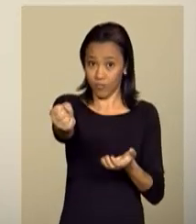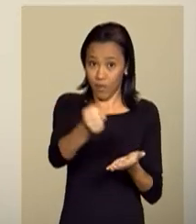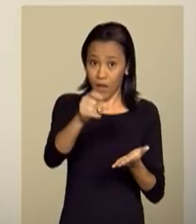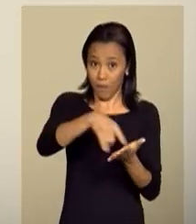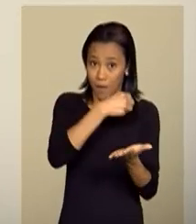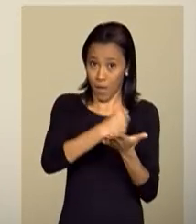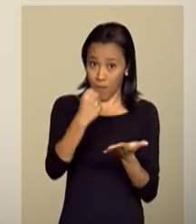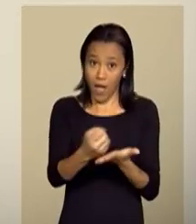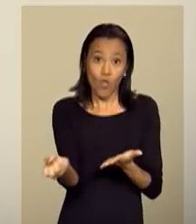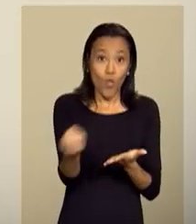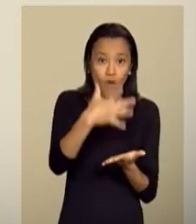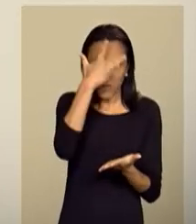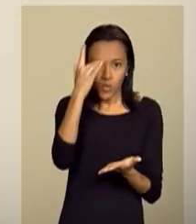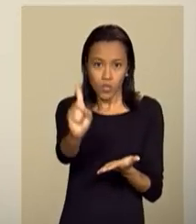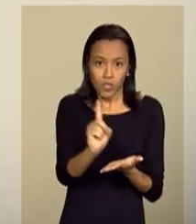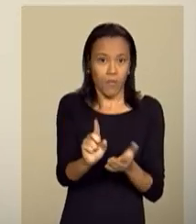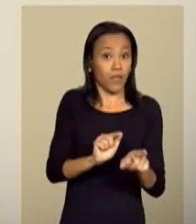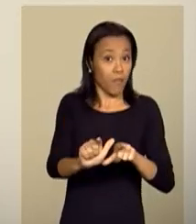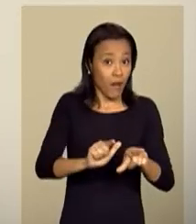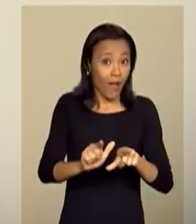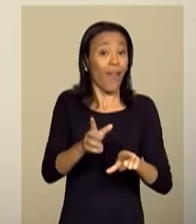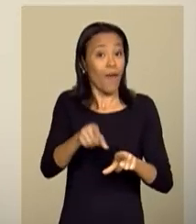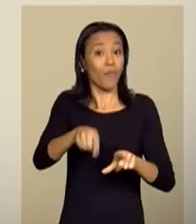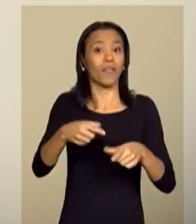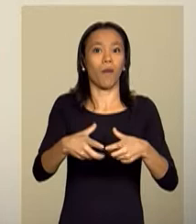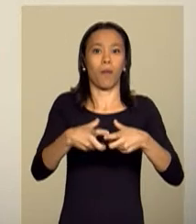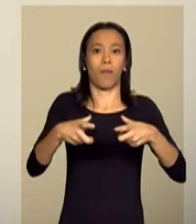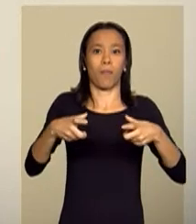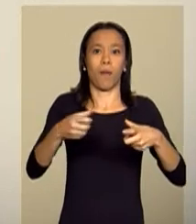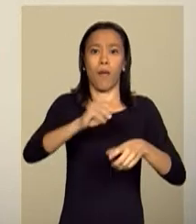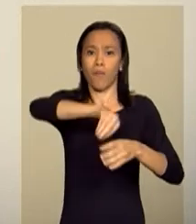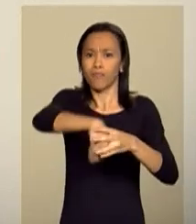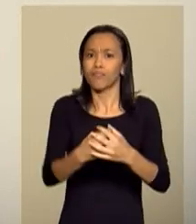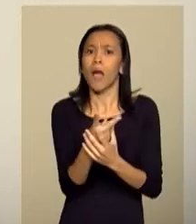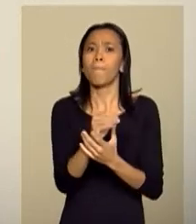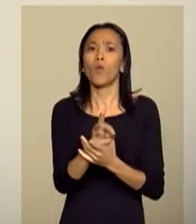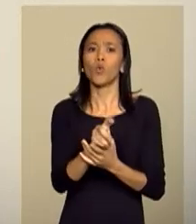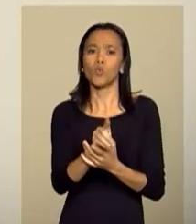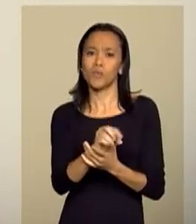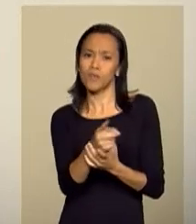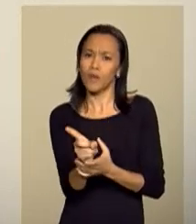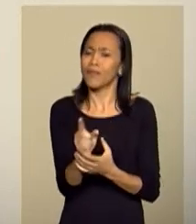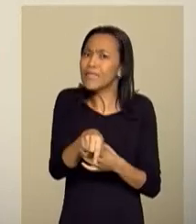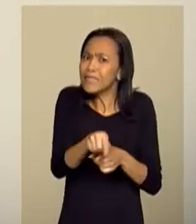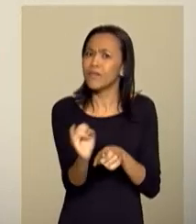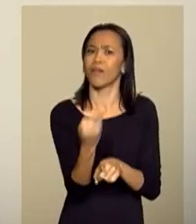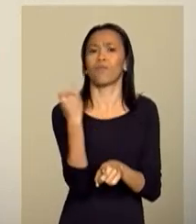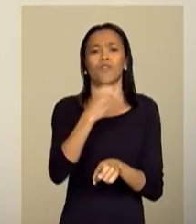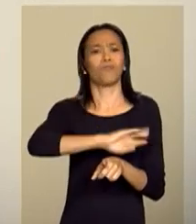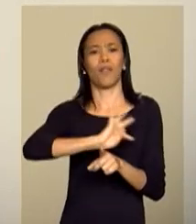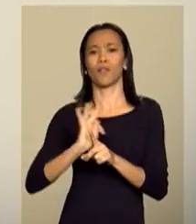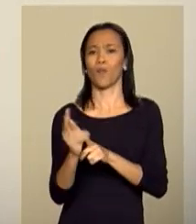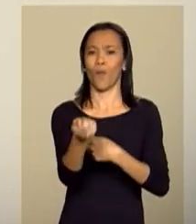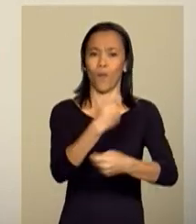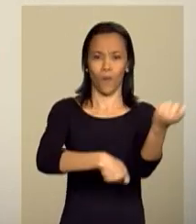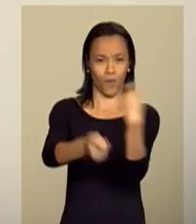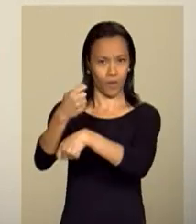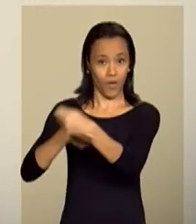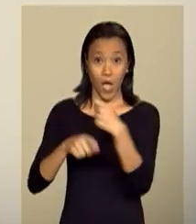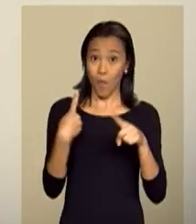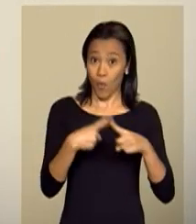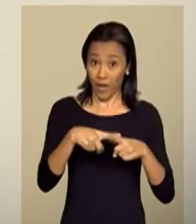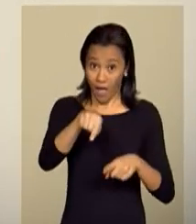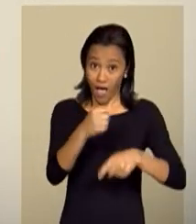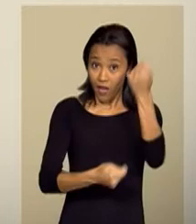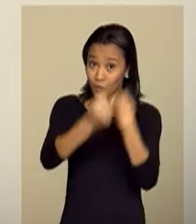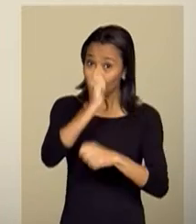trabalhadores Luciano É porque ela está aumentando a produção e isso é importante para toda a economia Porque a indústria é